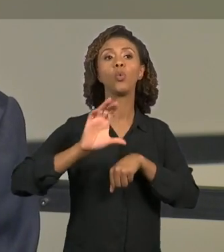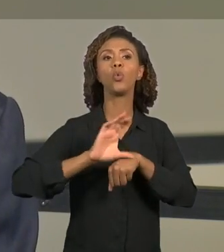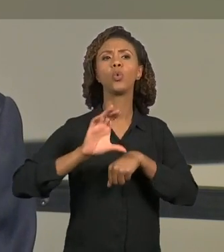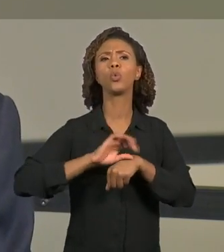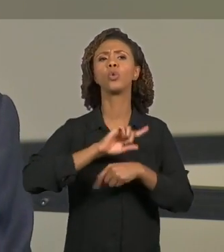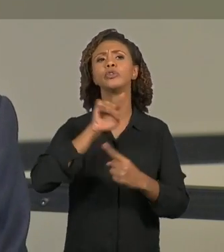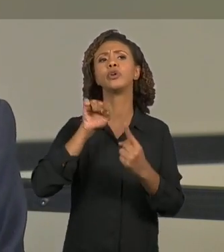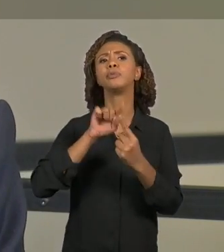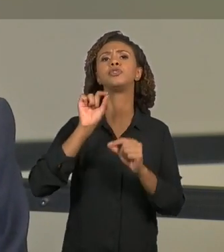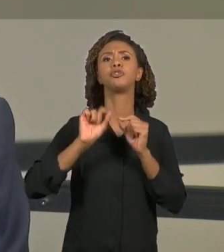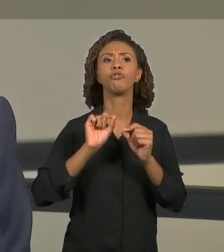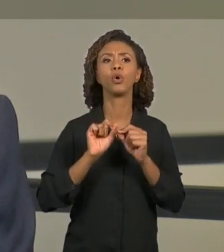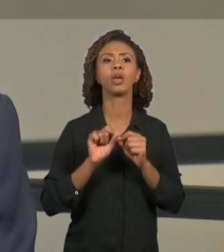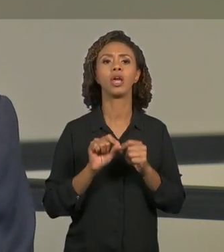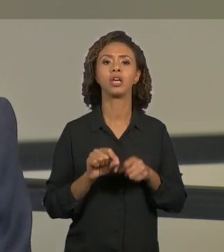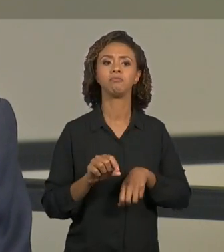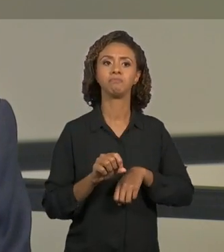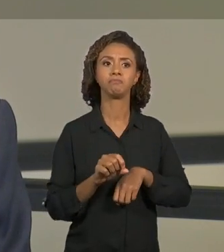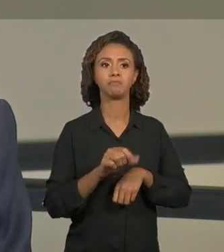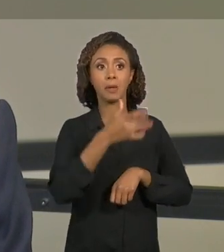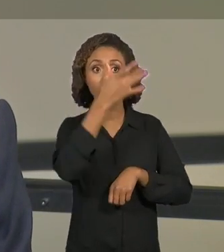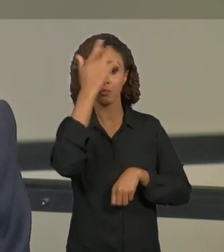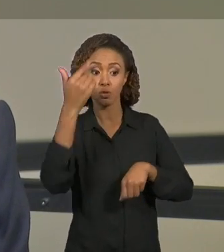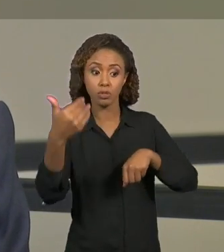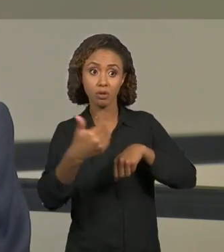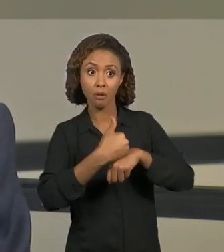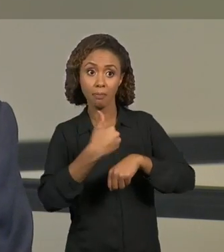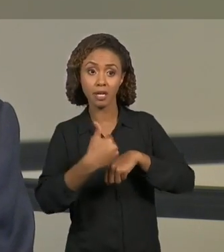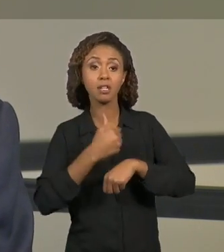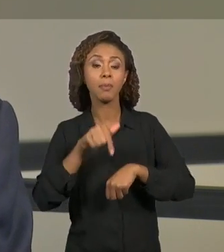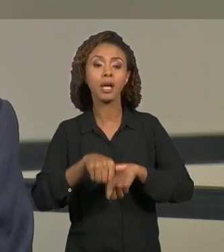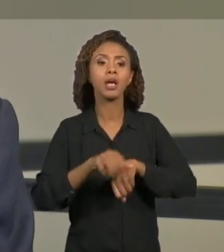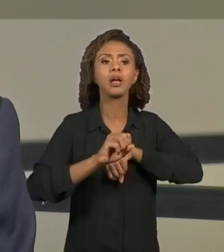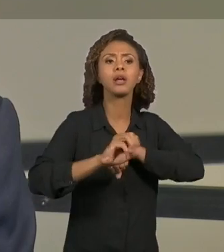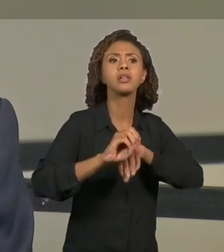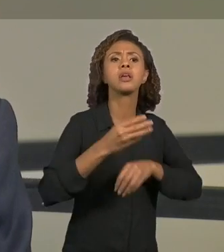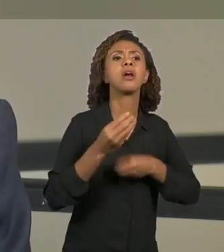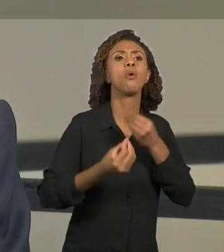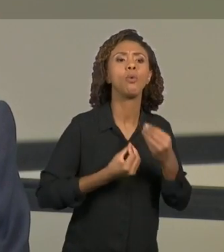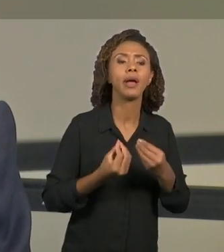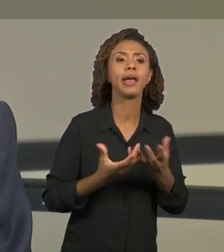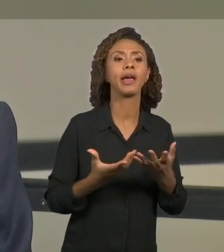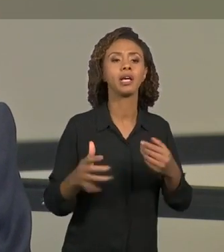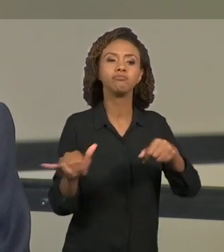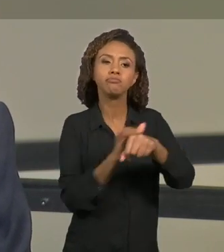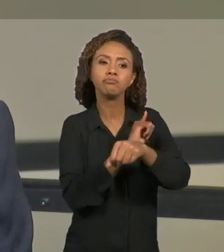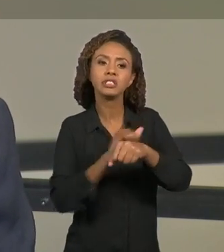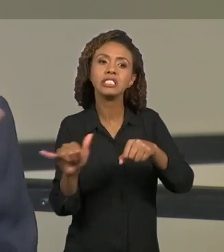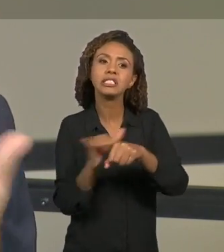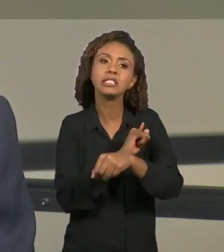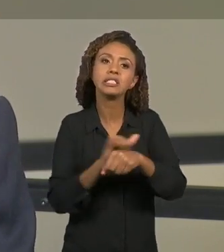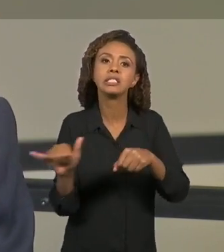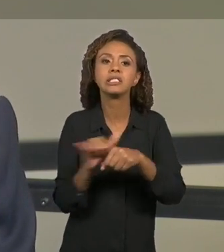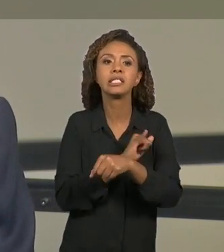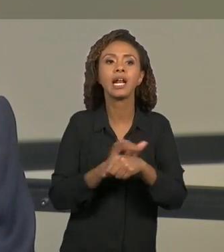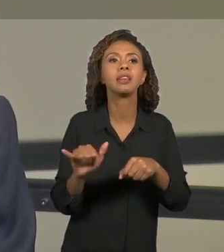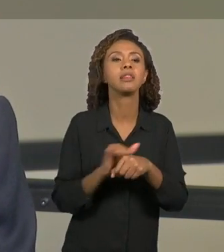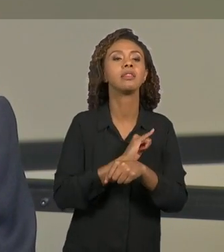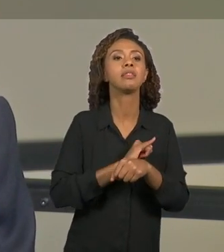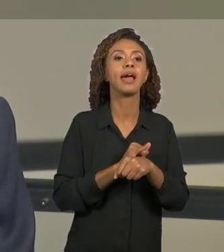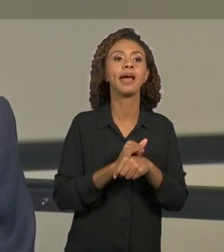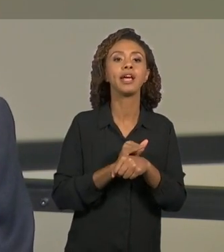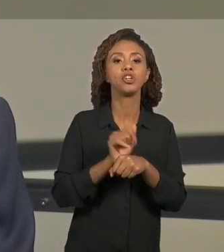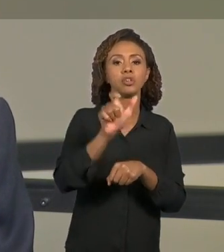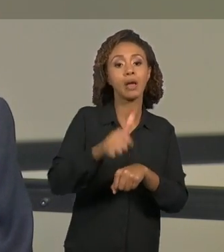reciclar e transmitir aos participantes aí os conhecimentos técnicas e instrumentos necessários à evolução na